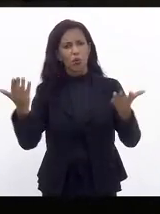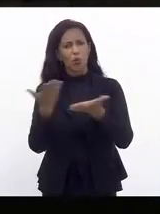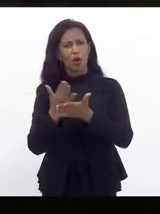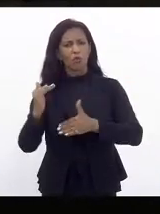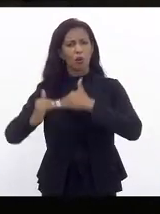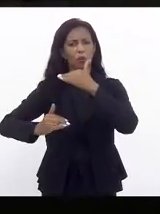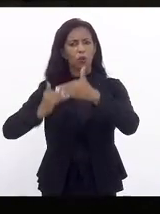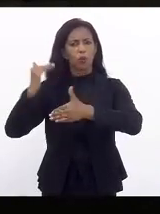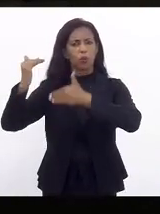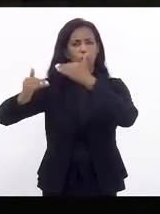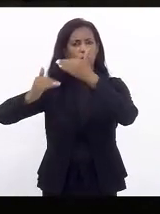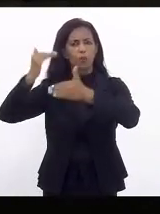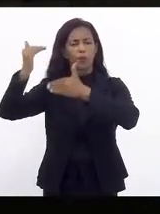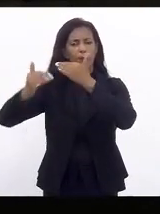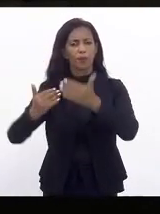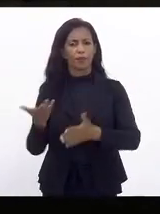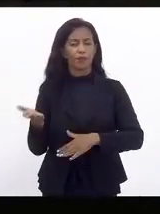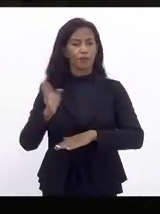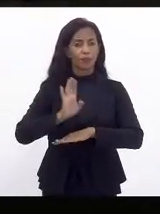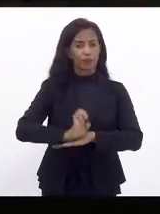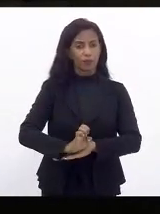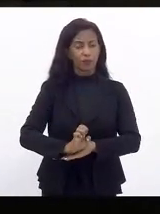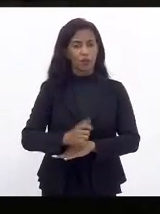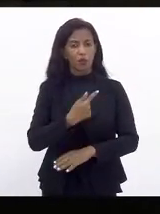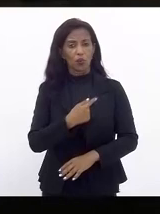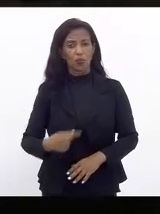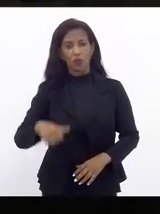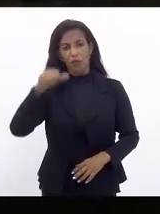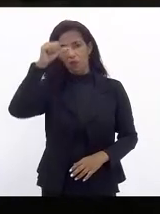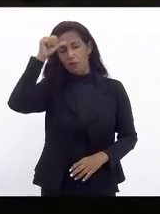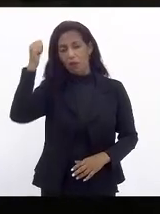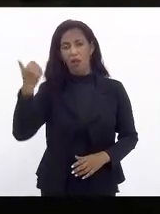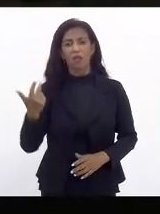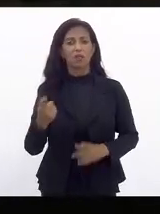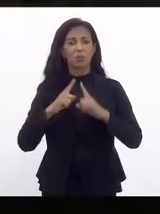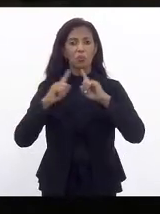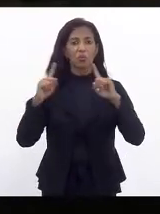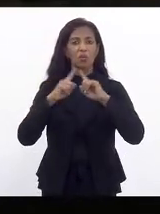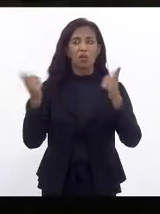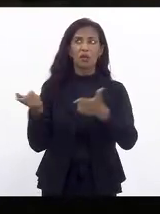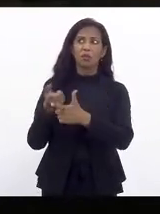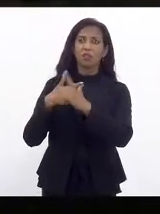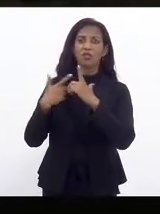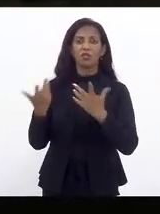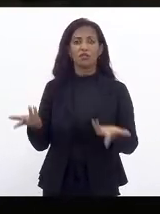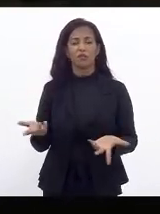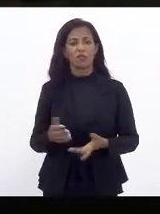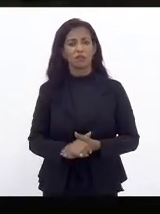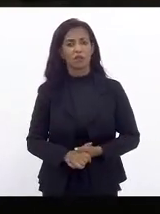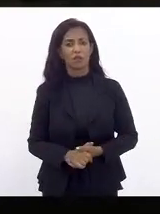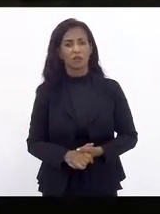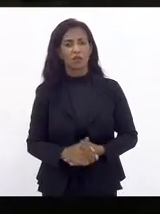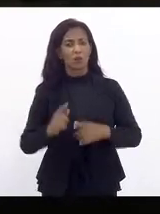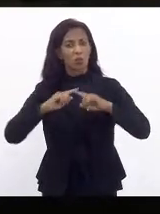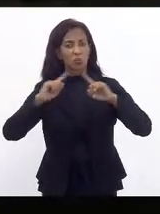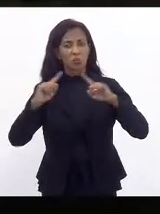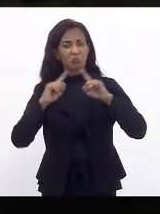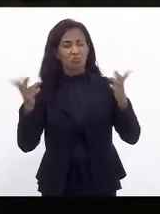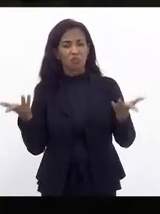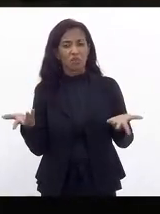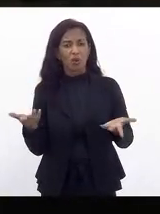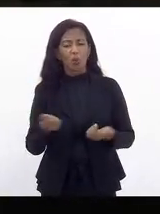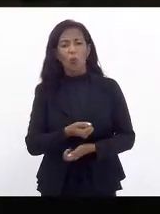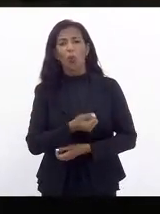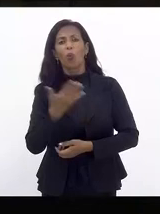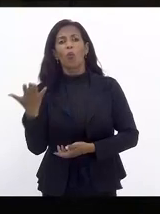só aumenta. E o estado, o governador Cláudio Castro, não questiona essa dívida. Não questiona de